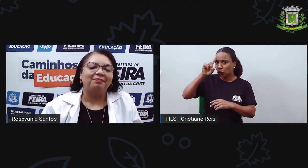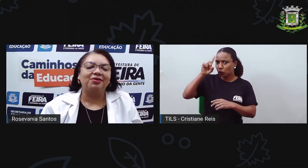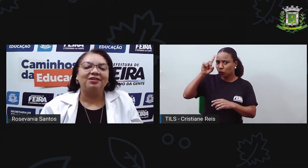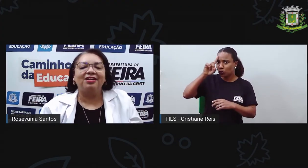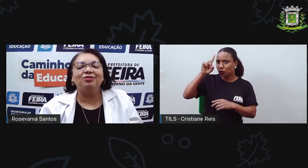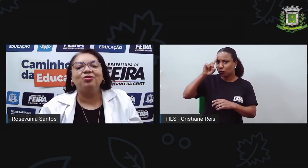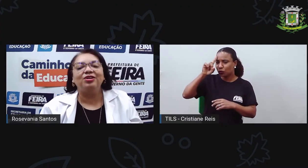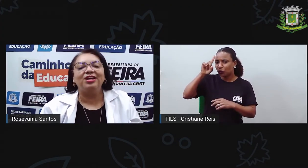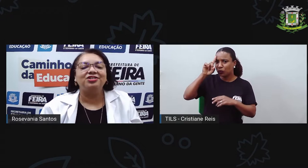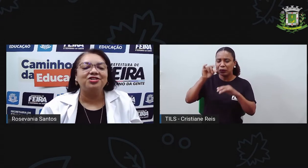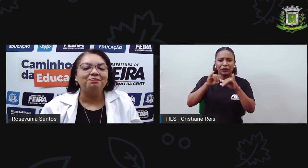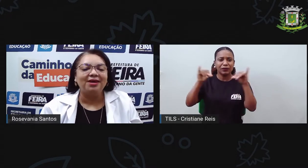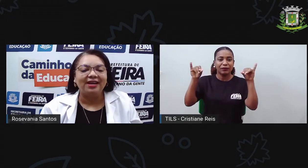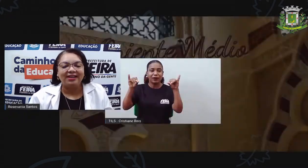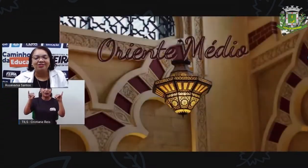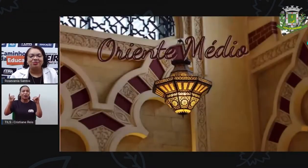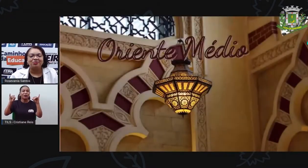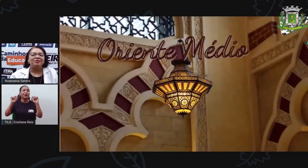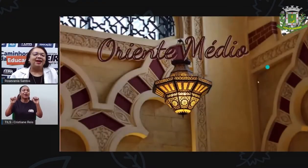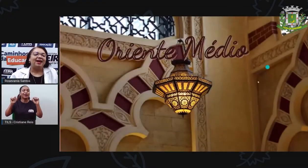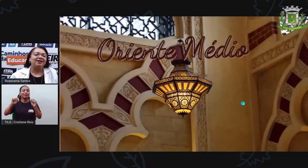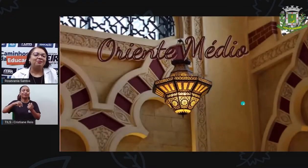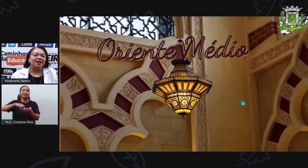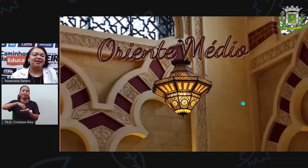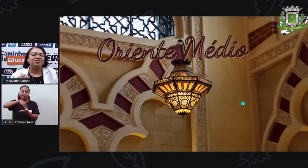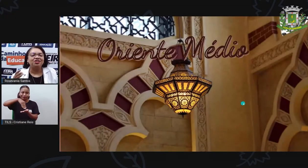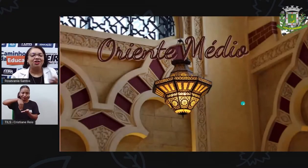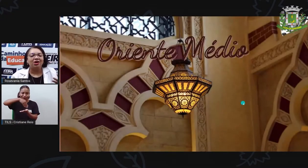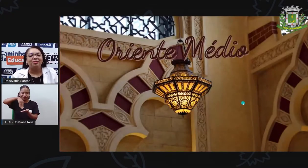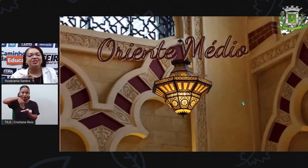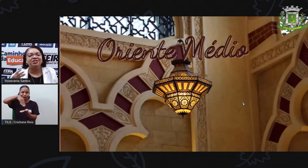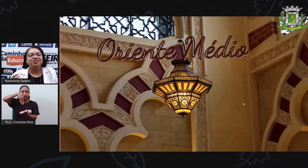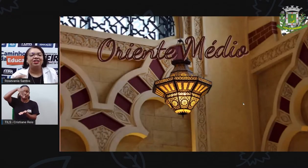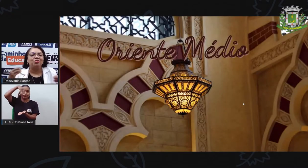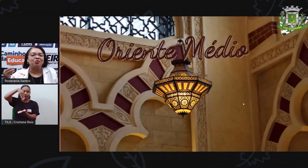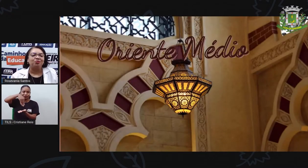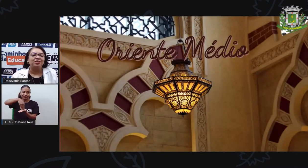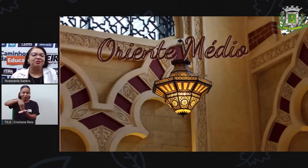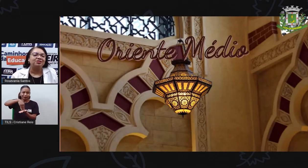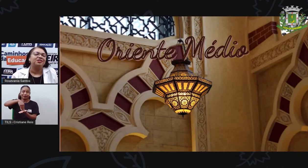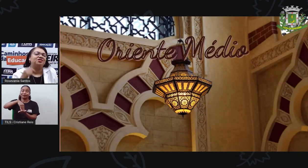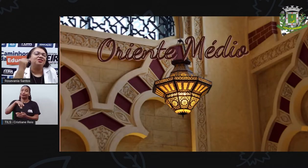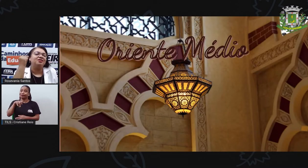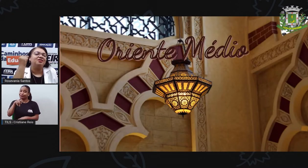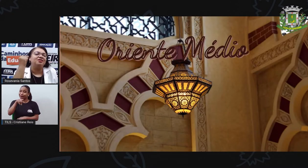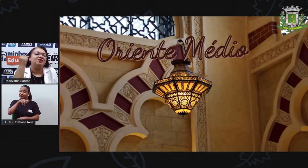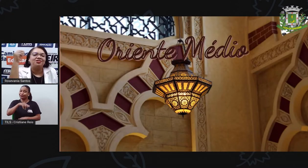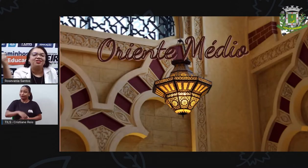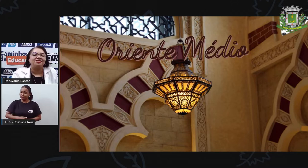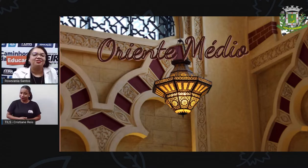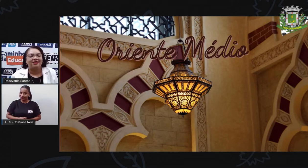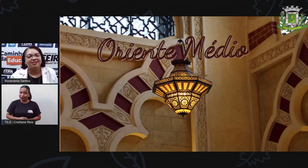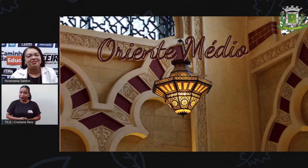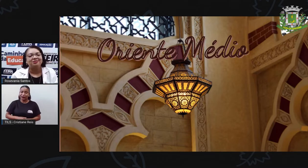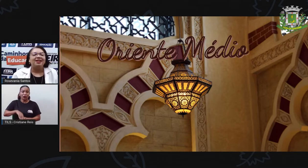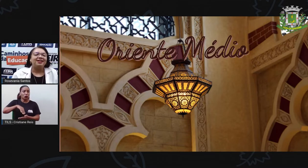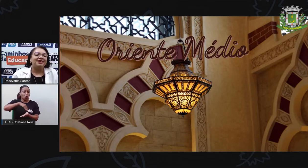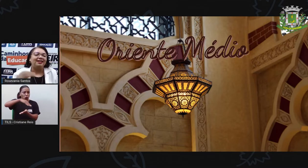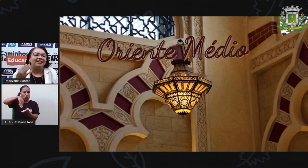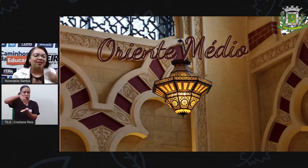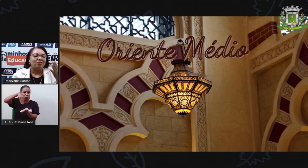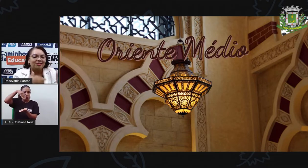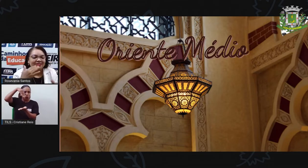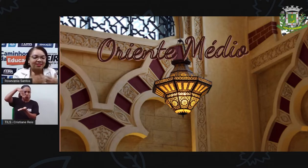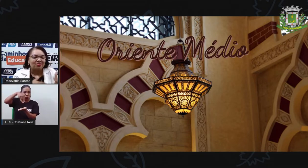gente, a Pro está falando do Oriente Médio, aí uma região onde a gente tem conflitos desde antes de Jesus Cristo e